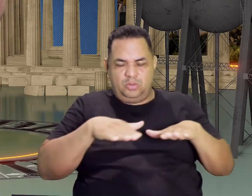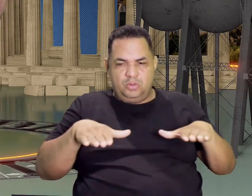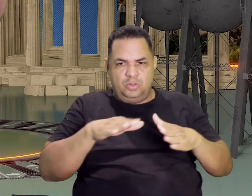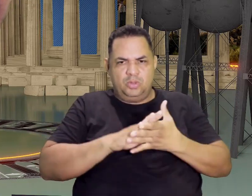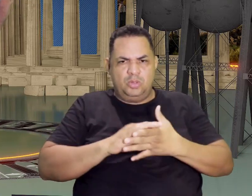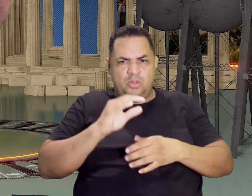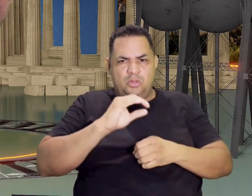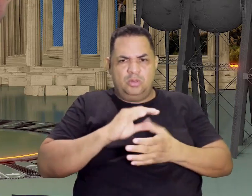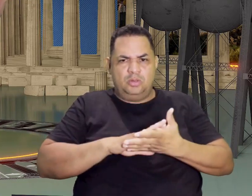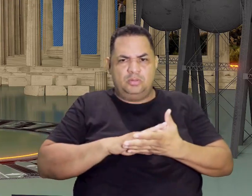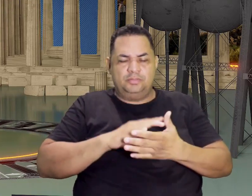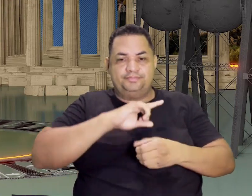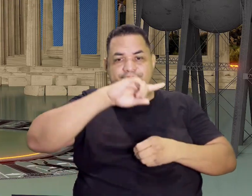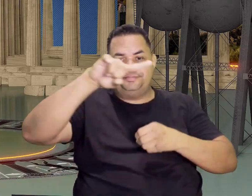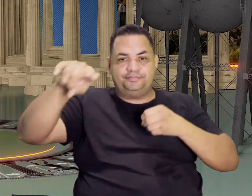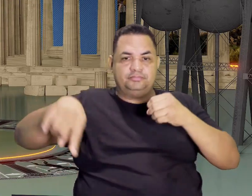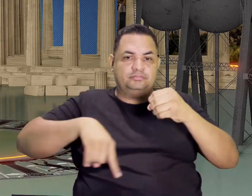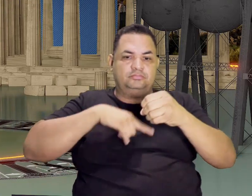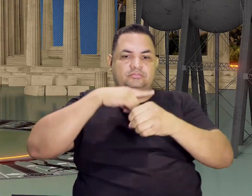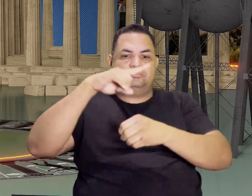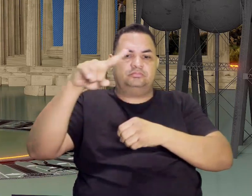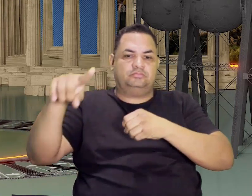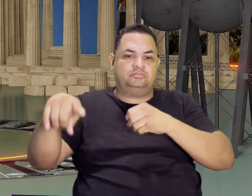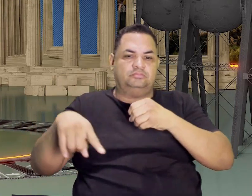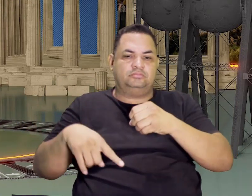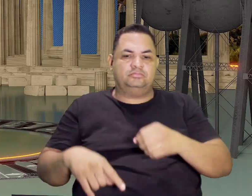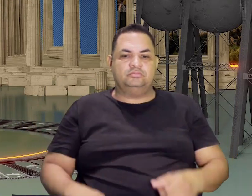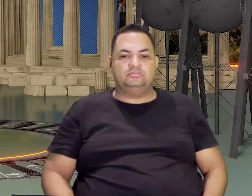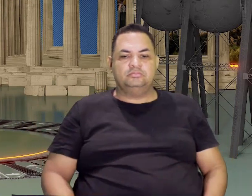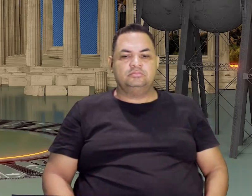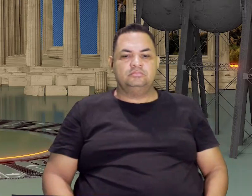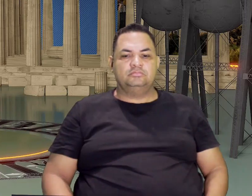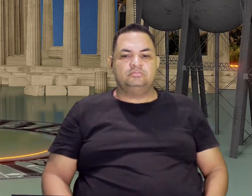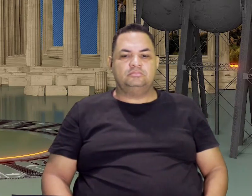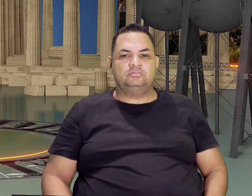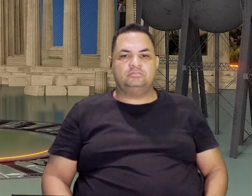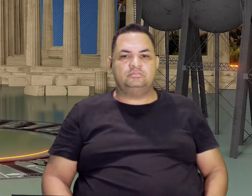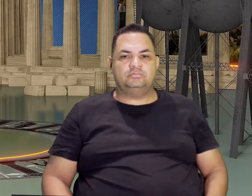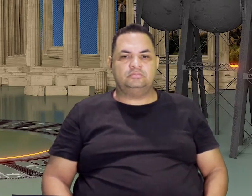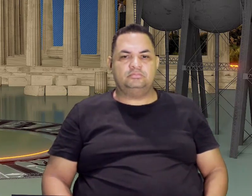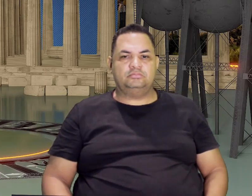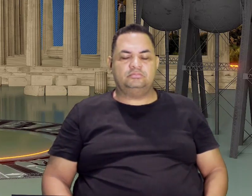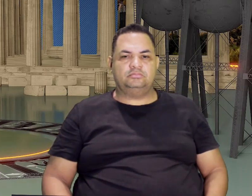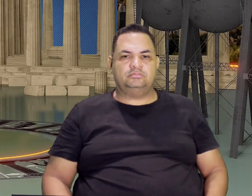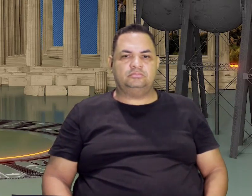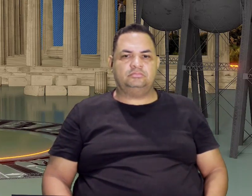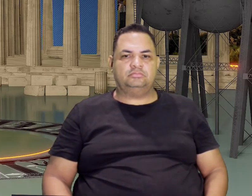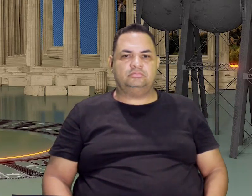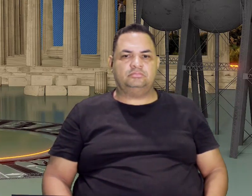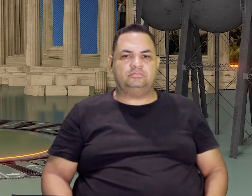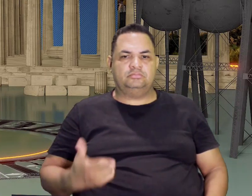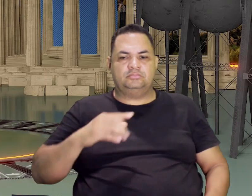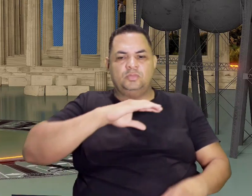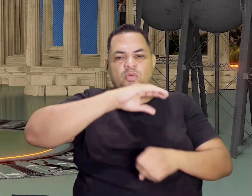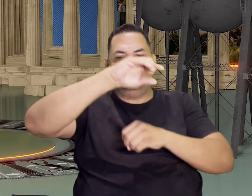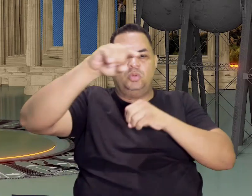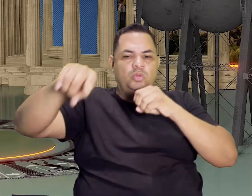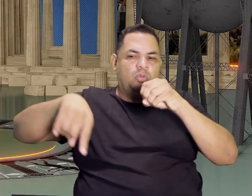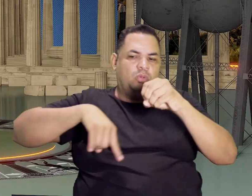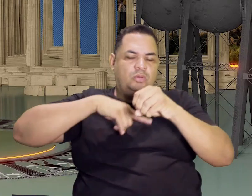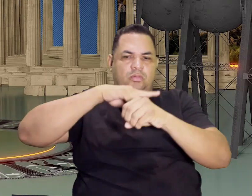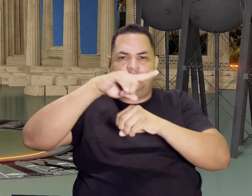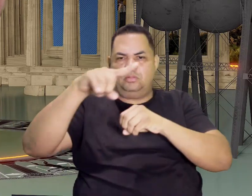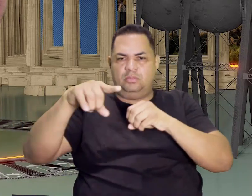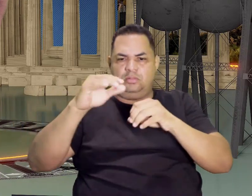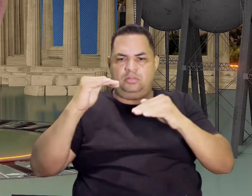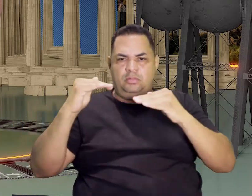Os planetas estão em volta, mais ou menos a Terra, bem nessa... Está meu pé direito, a Terra ficaria. Os outros planetas.